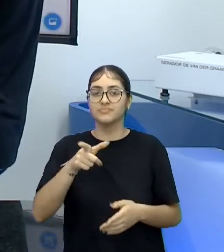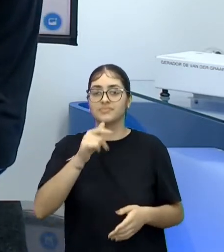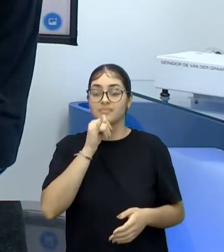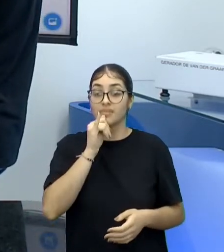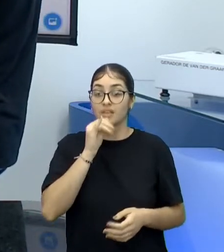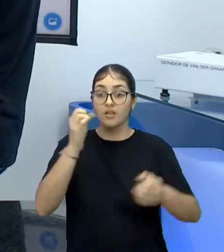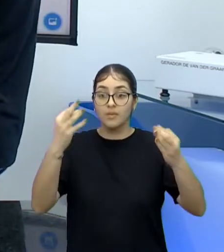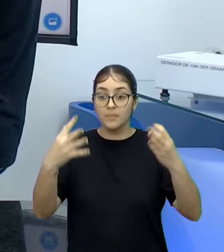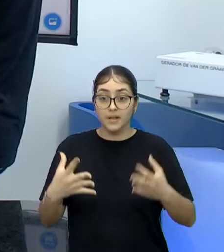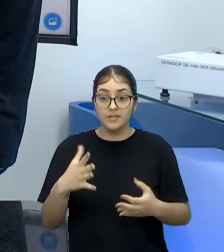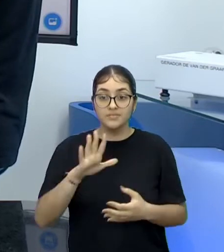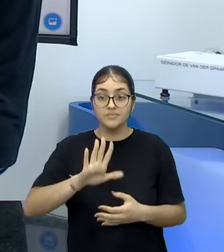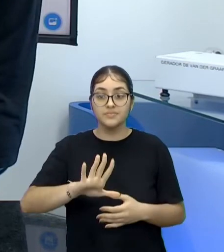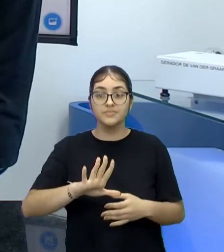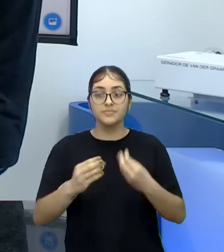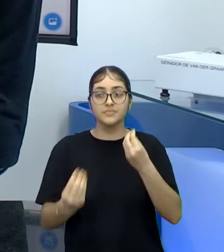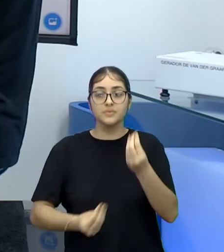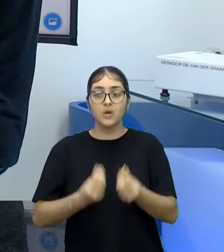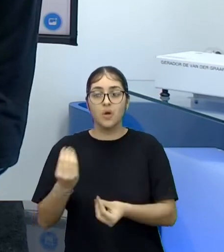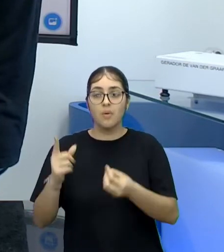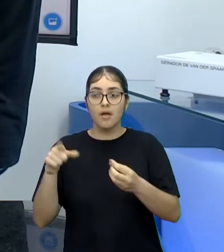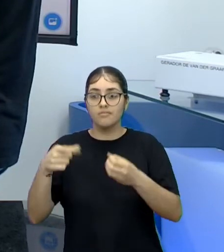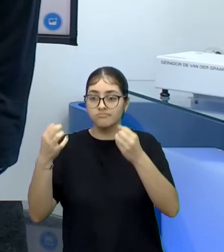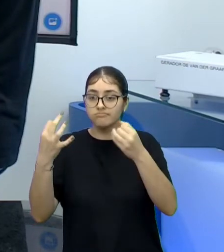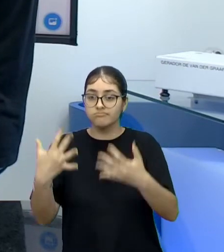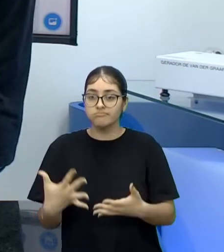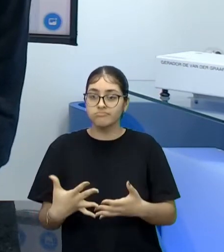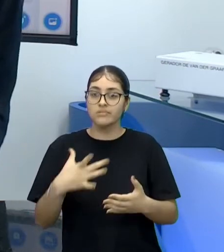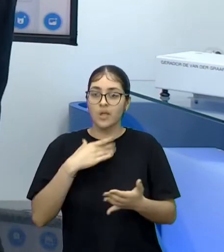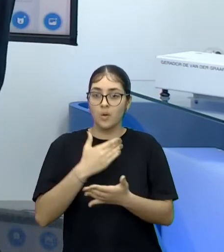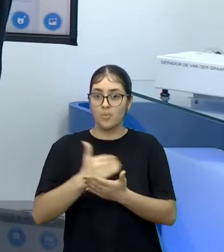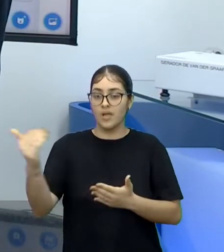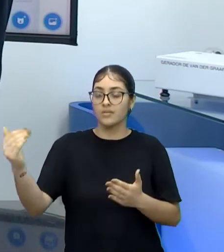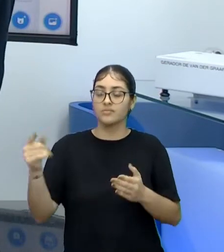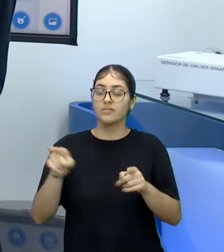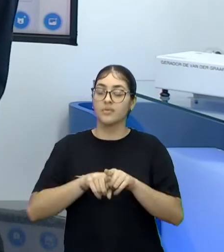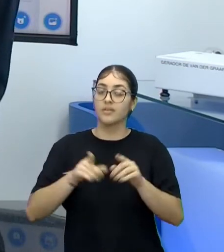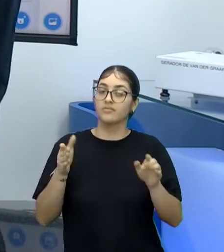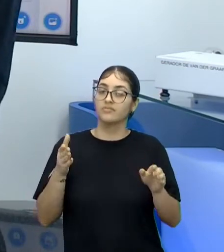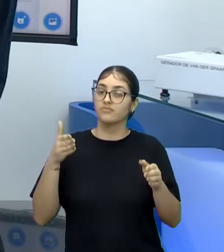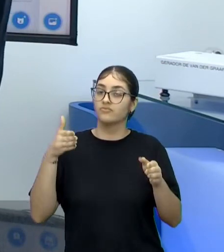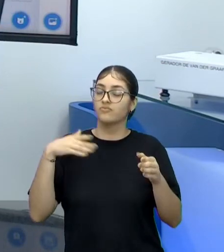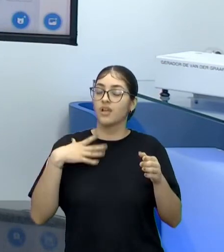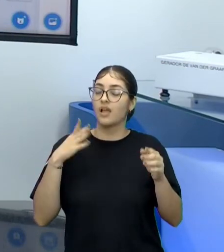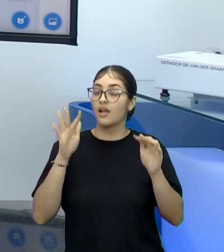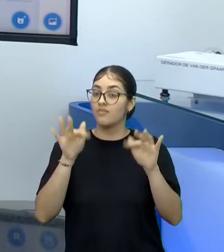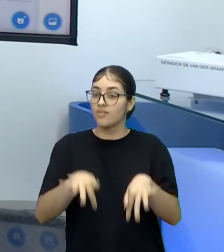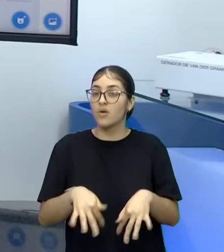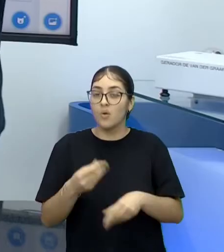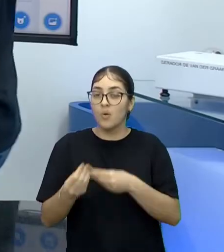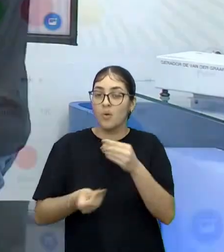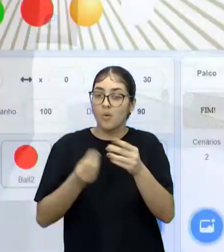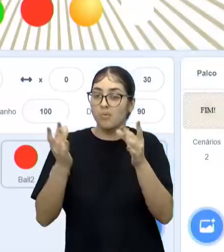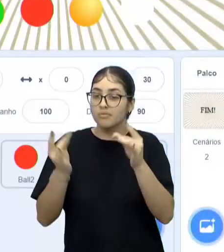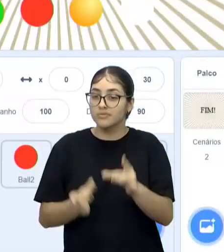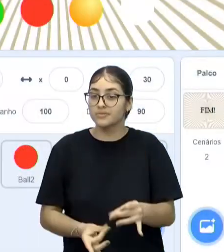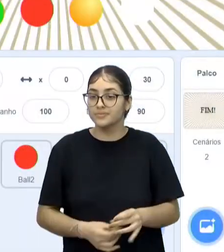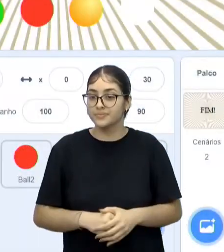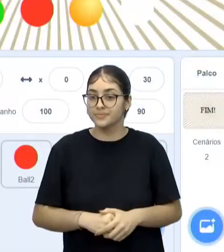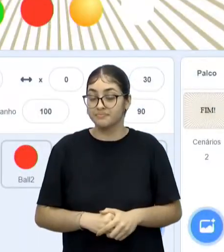só falando aqui, ó, como são descritos o início e o fim de uma programação. Como que a gente descreve o início e o